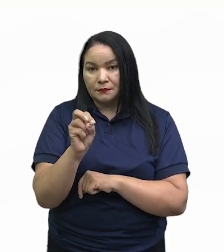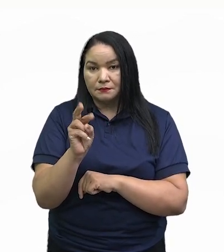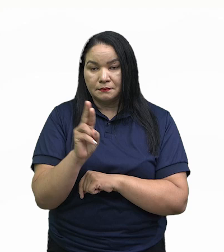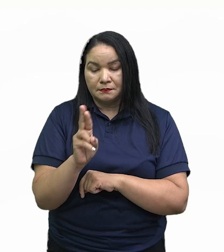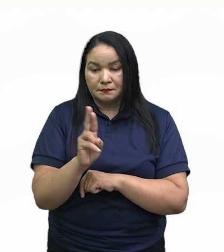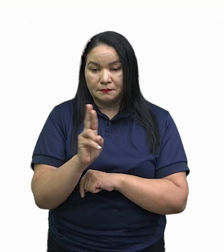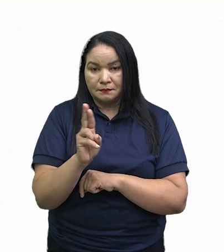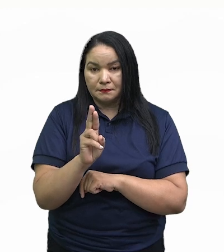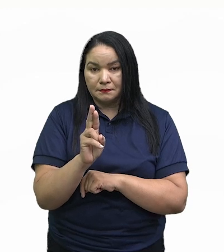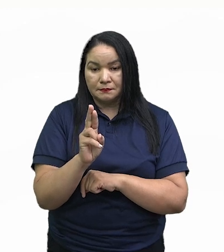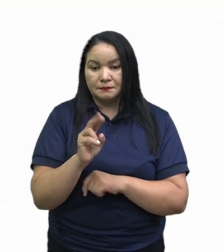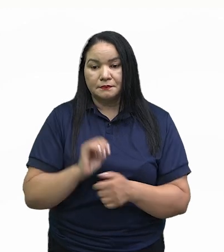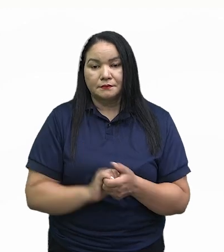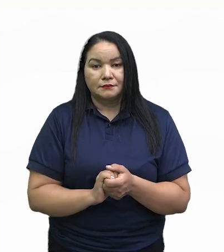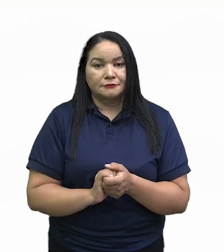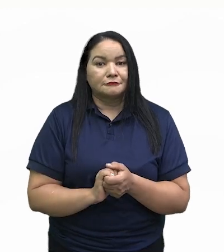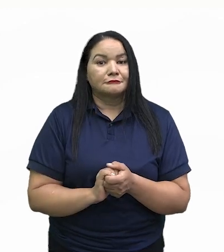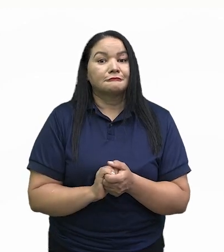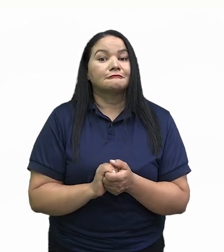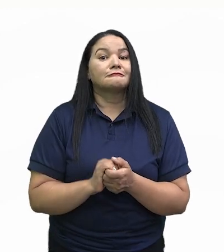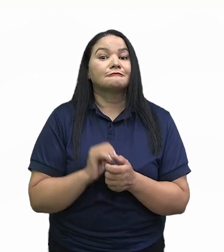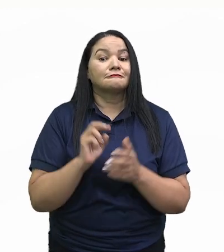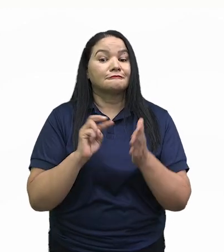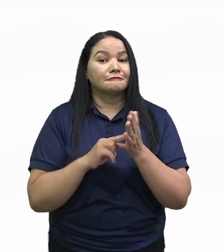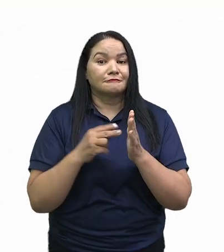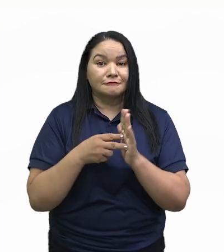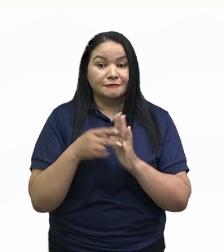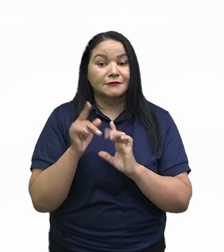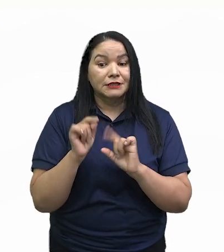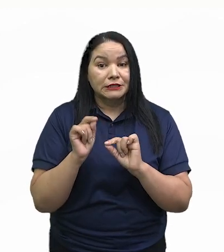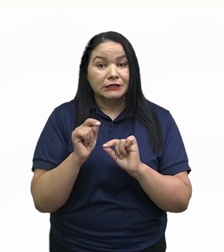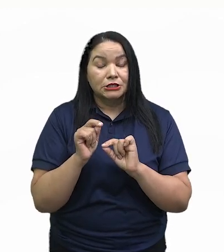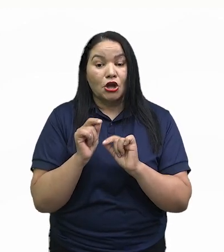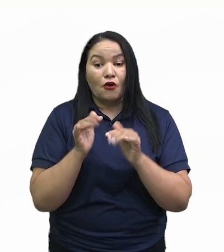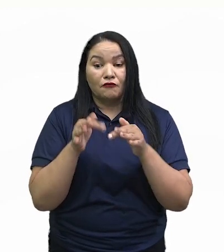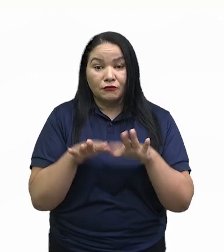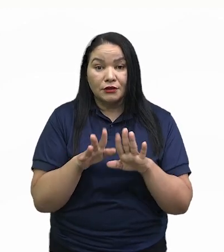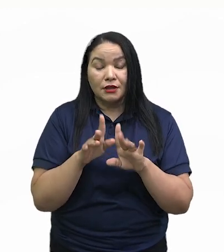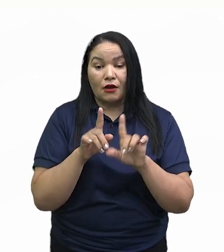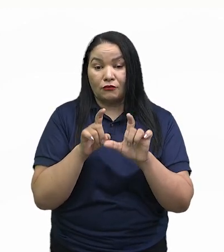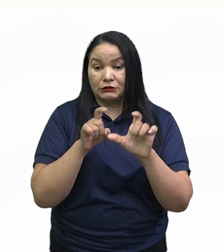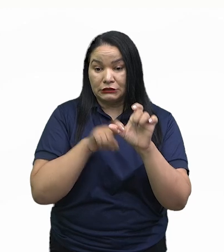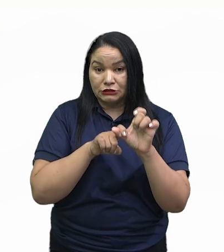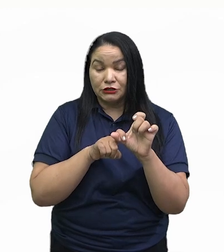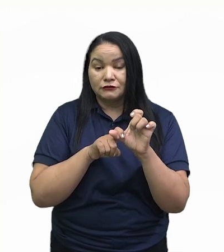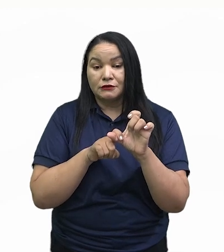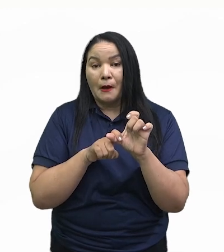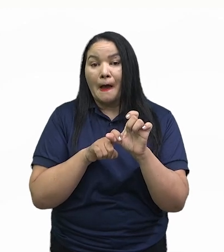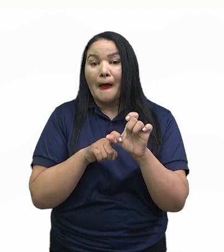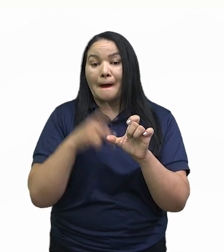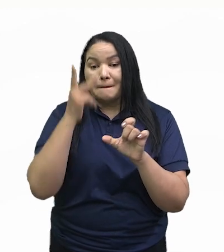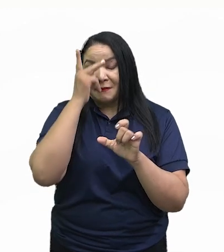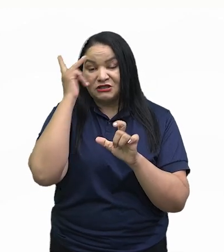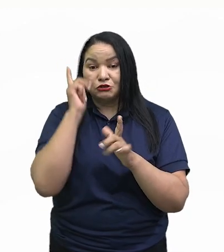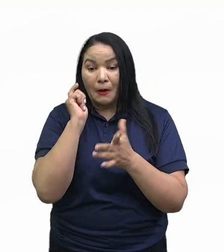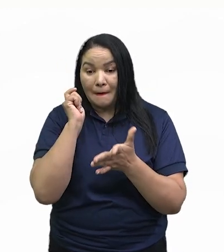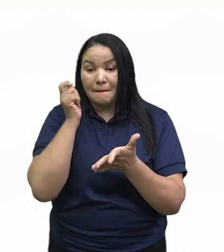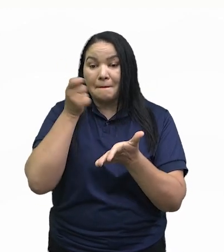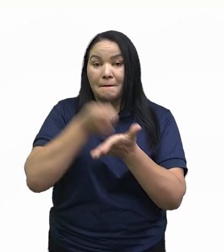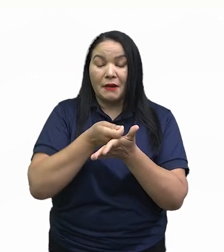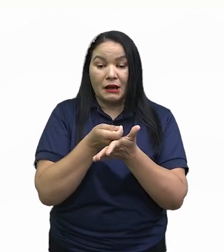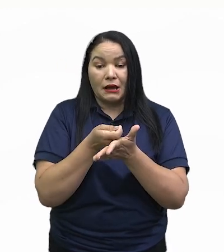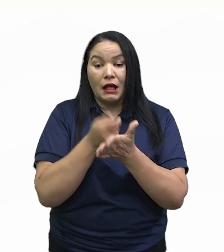R$150. Sabe o que isso significa? Significa que ao final da dívida, a pessoa vai pagar um